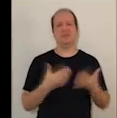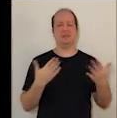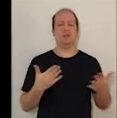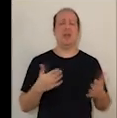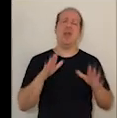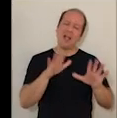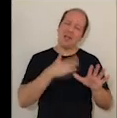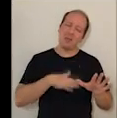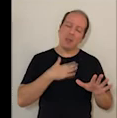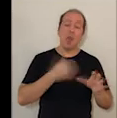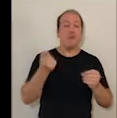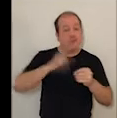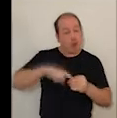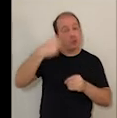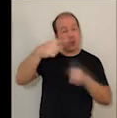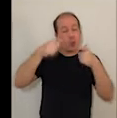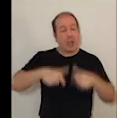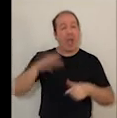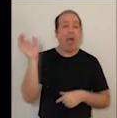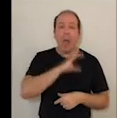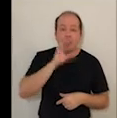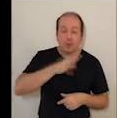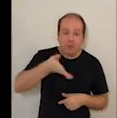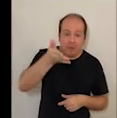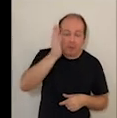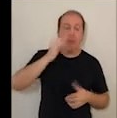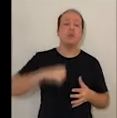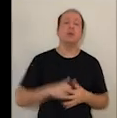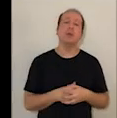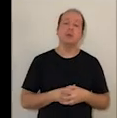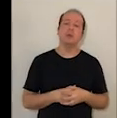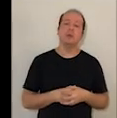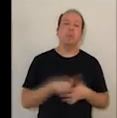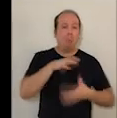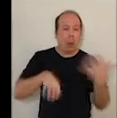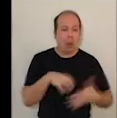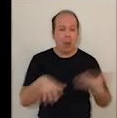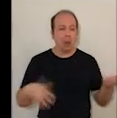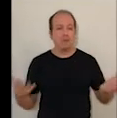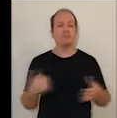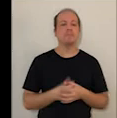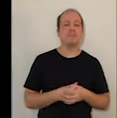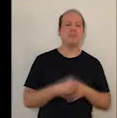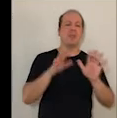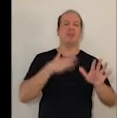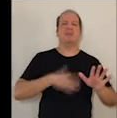Leone, volte para o seu lugar imediatamente. O senhor não está numa taberna. Inspetor, fique com o punhal até segunda